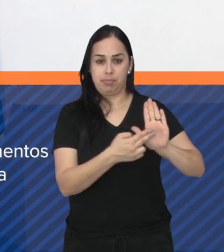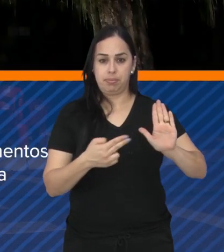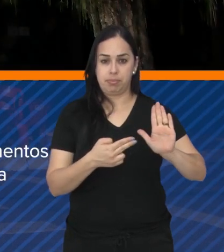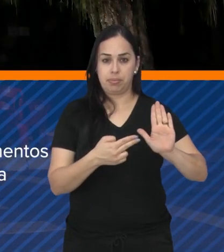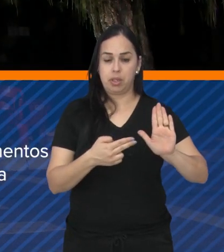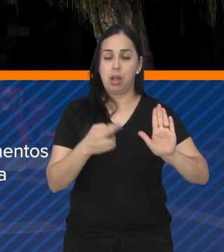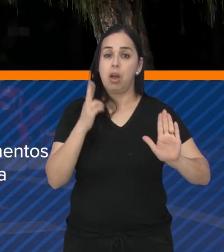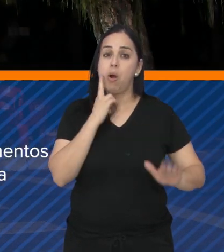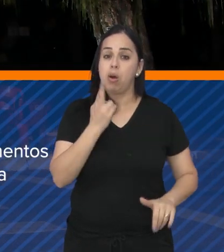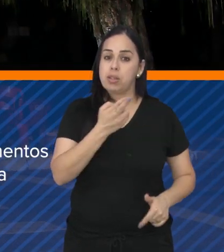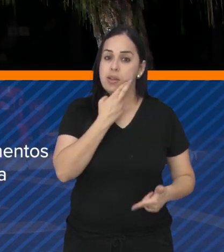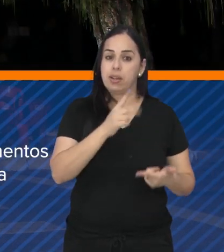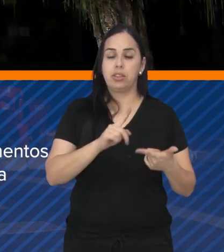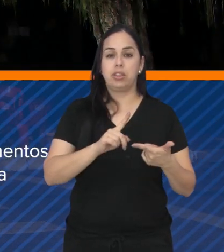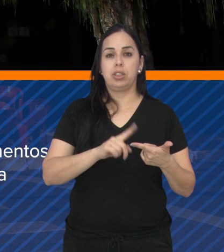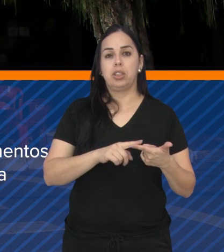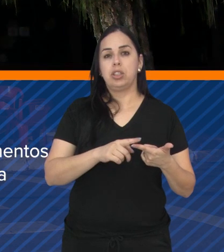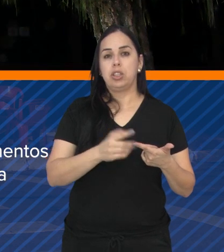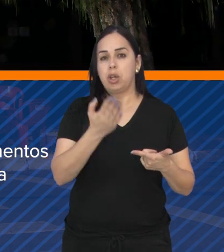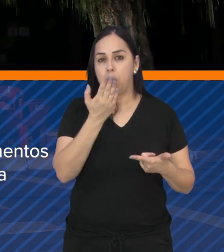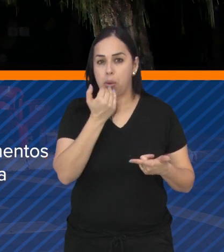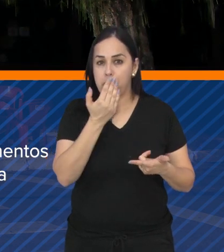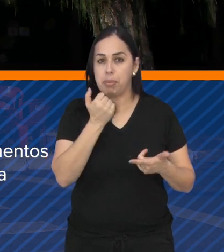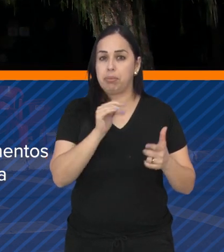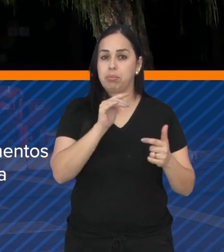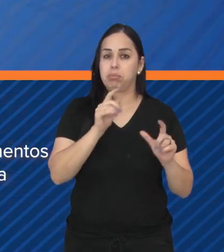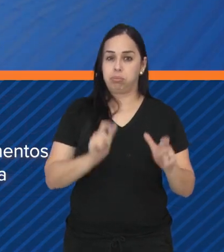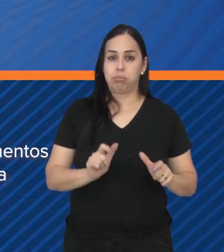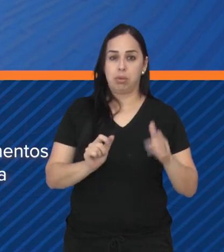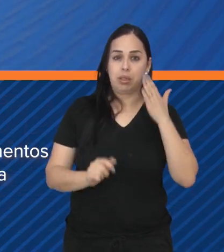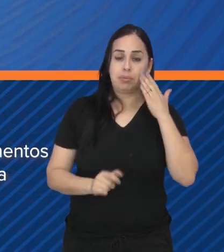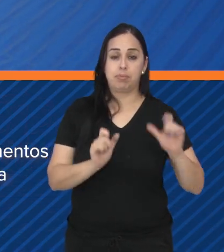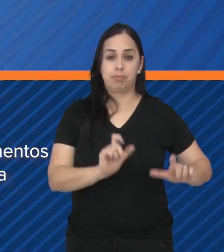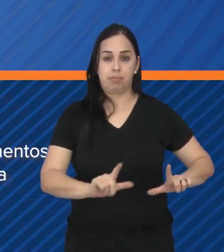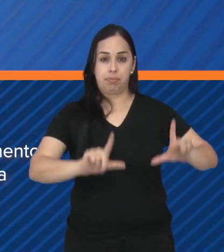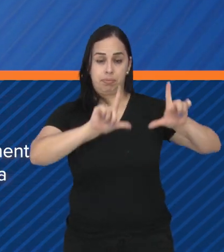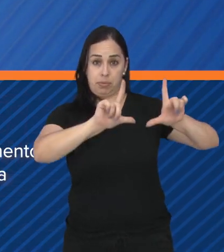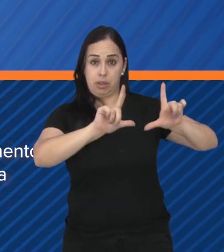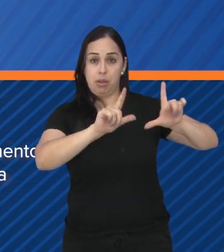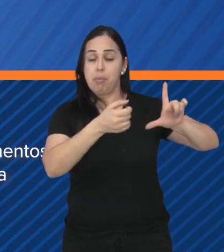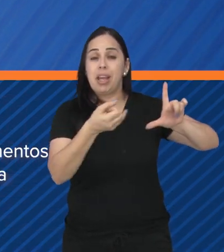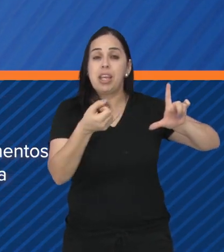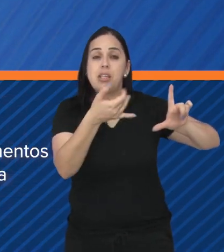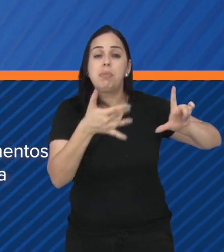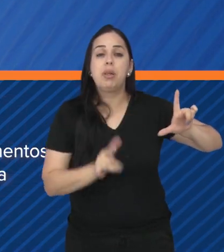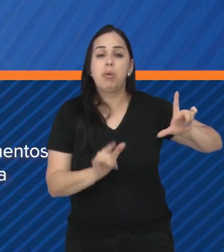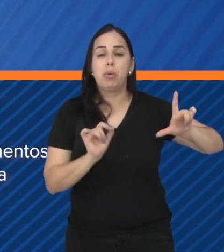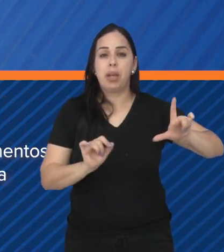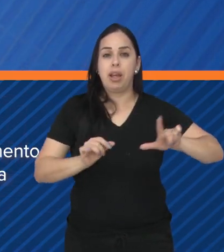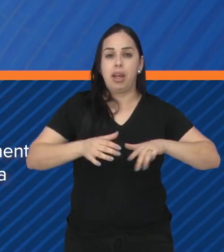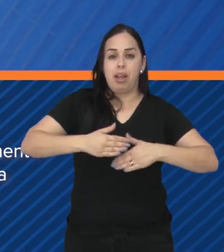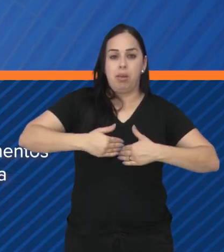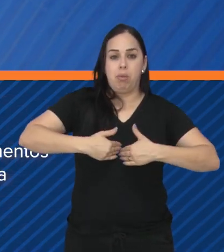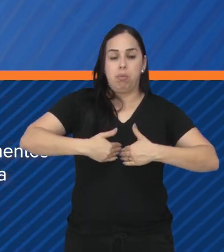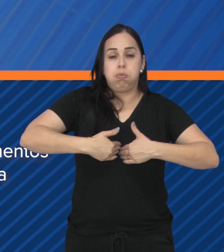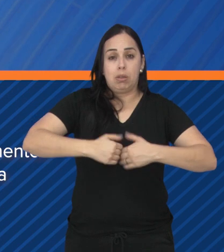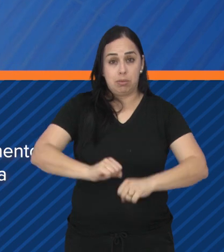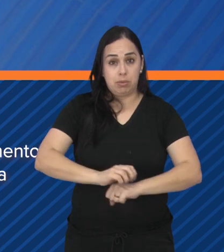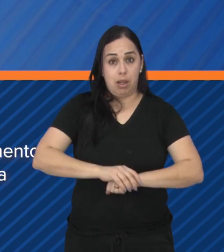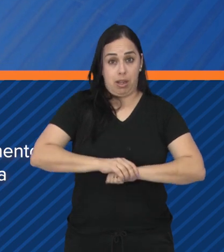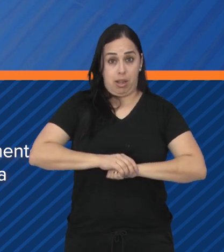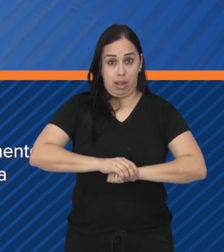que obriga restaurantes, lanchonetes e praças de alimentação a fixarem cartazes explicativos sobre a manobra de